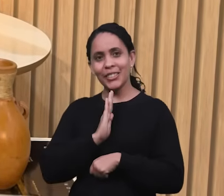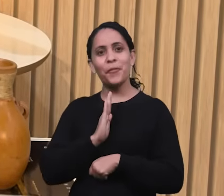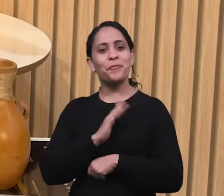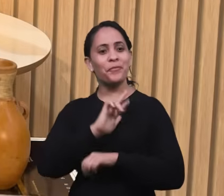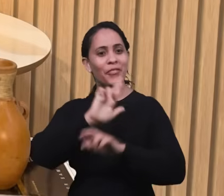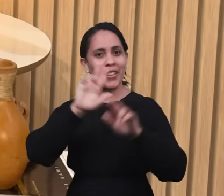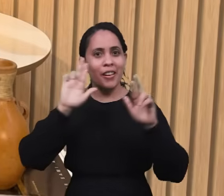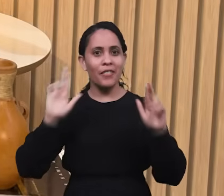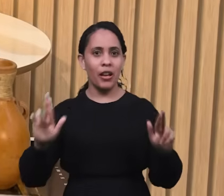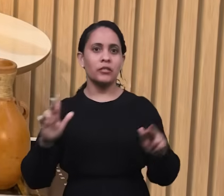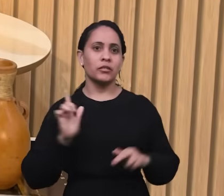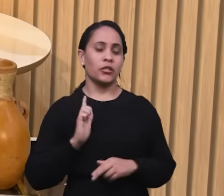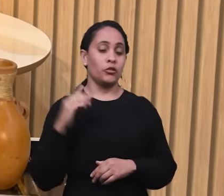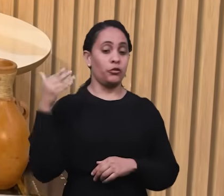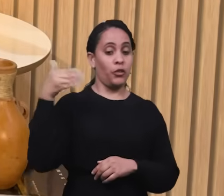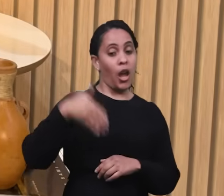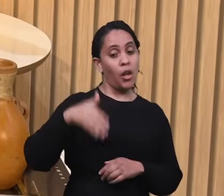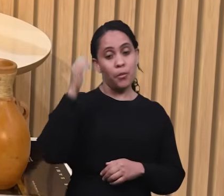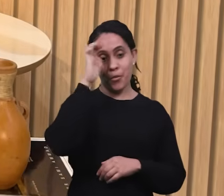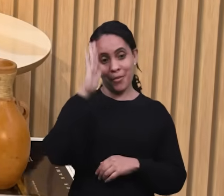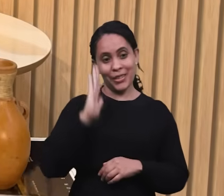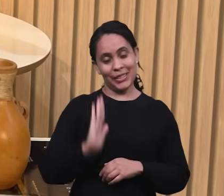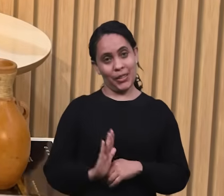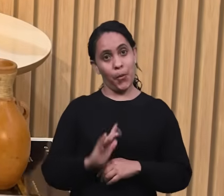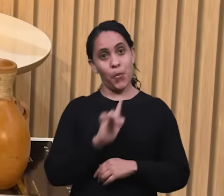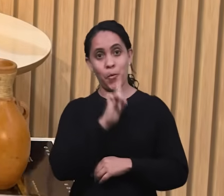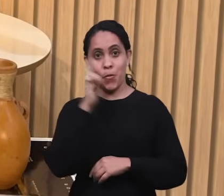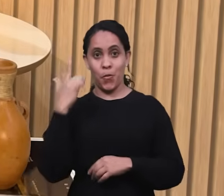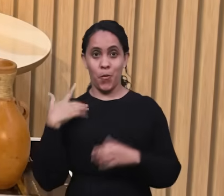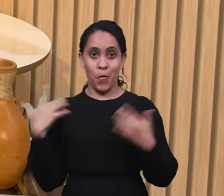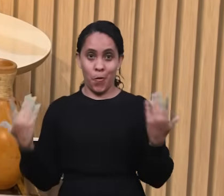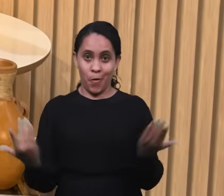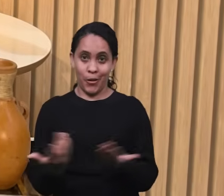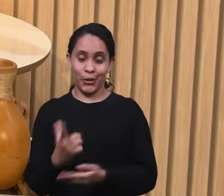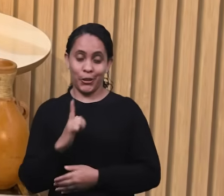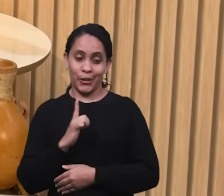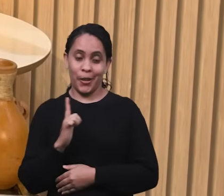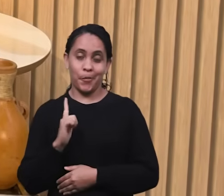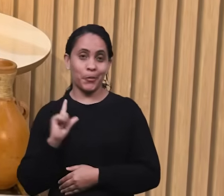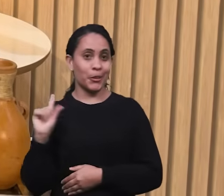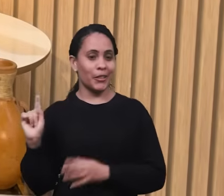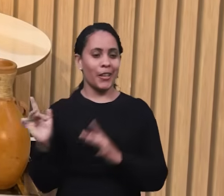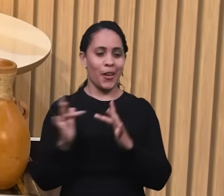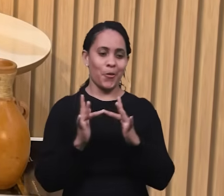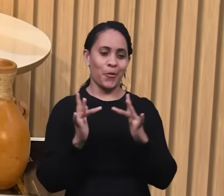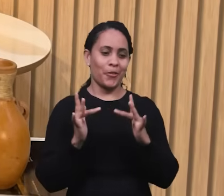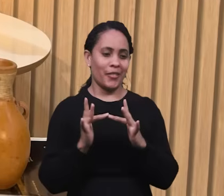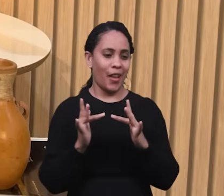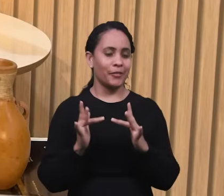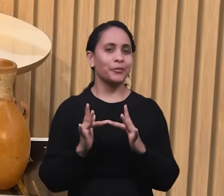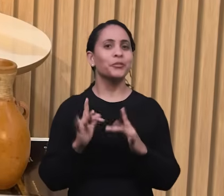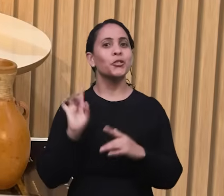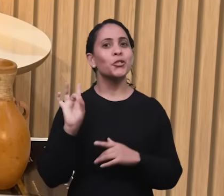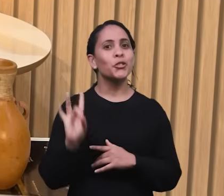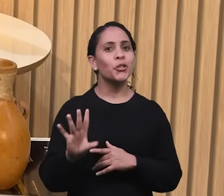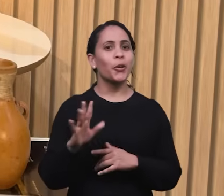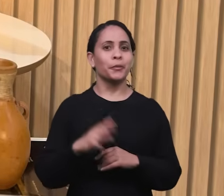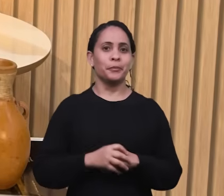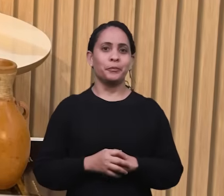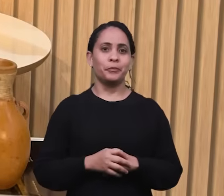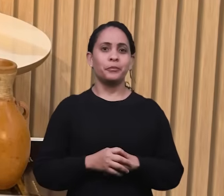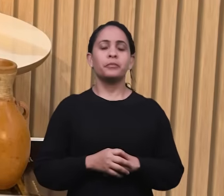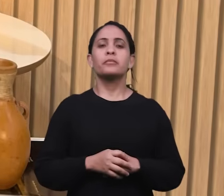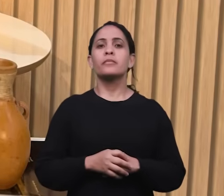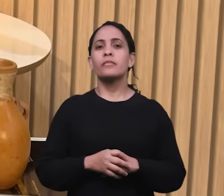já vieram ao Brasil e hoje nós temos contato só no sul e sudeste da